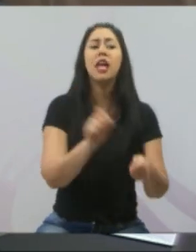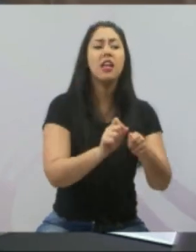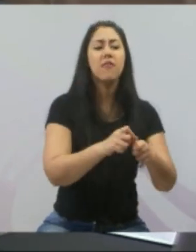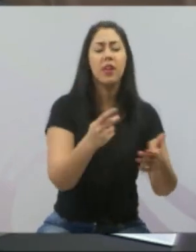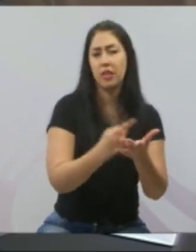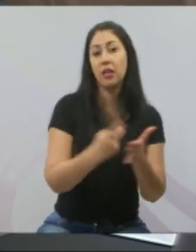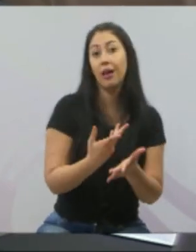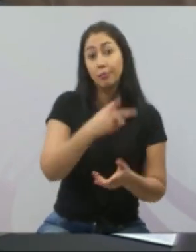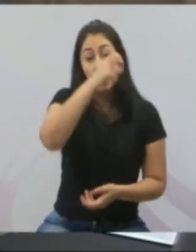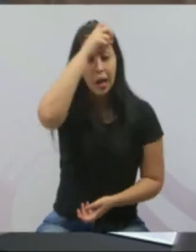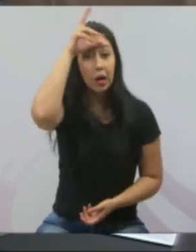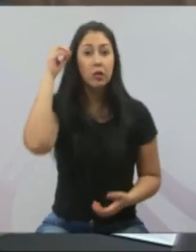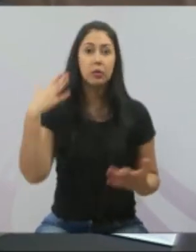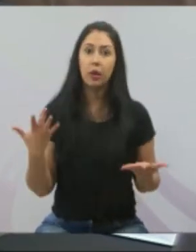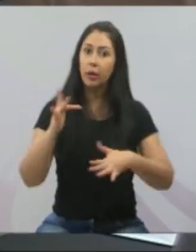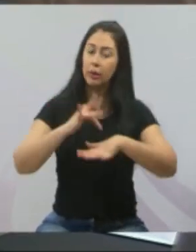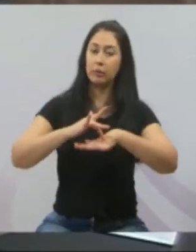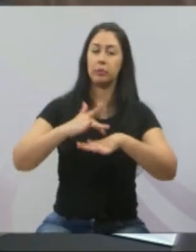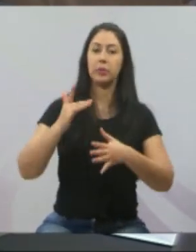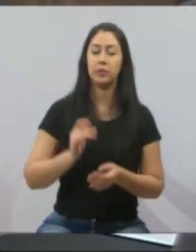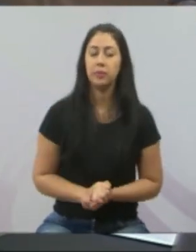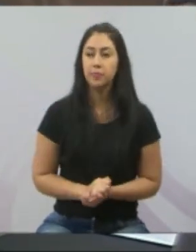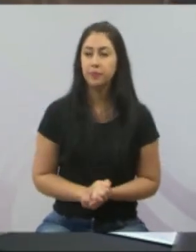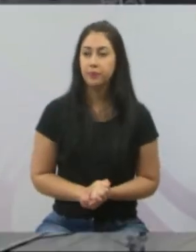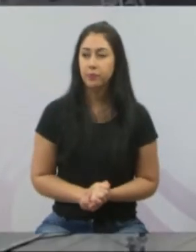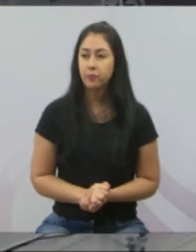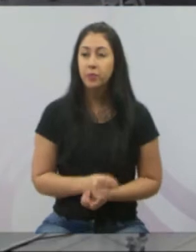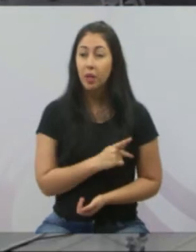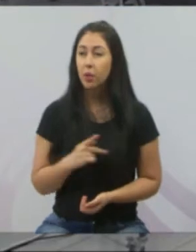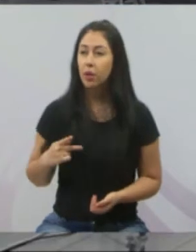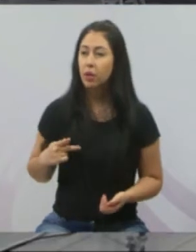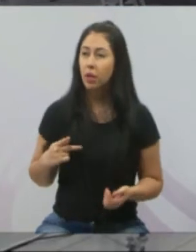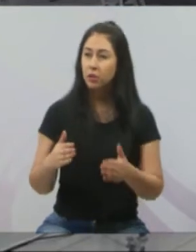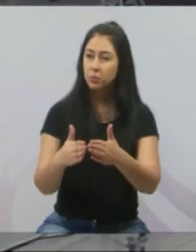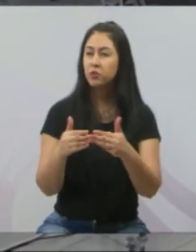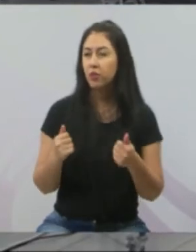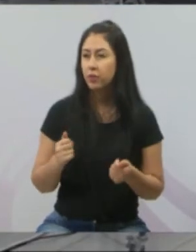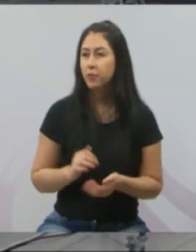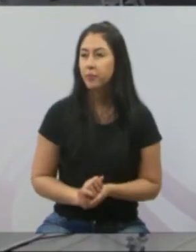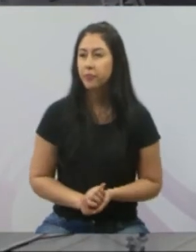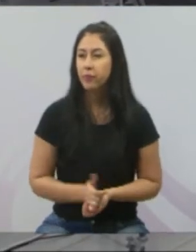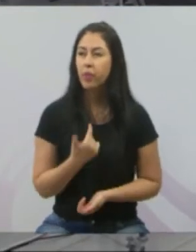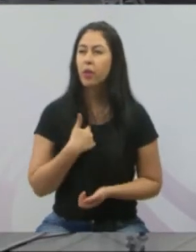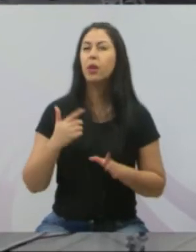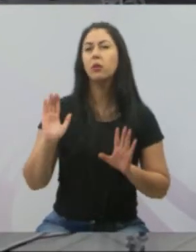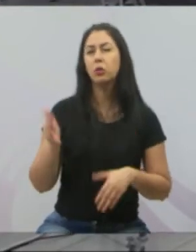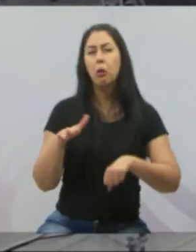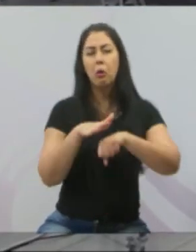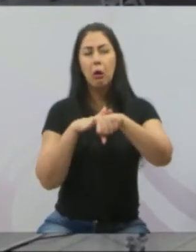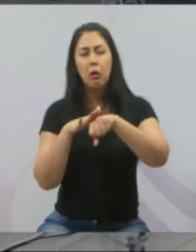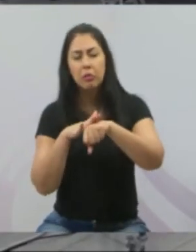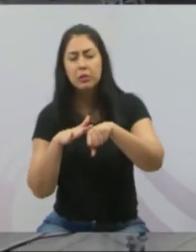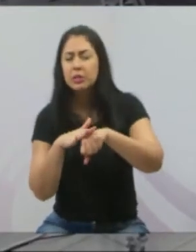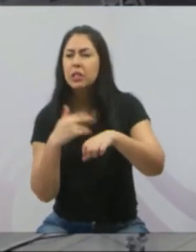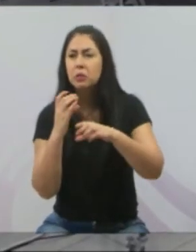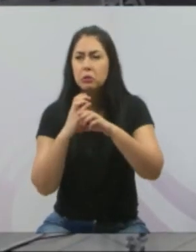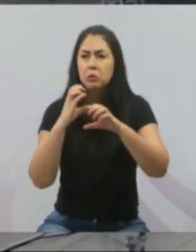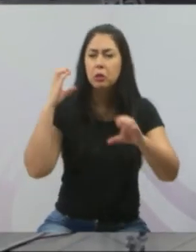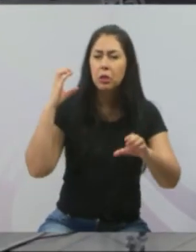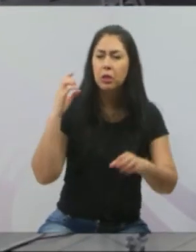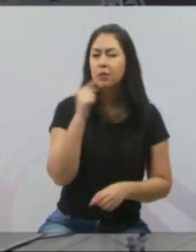fins lucrativos, com missão estatutária de integrar, promover e orientar pessoas com síndrome de Down e suas famílias. Assim,